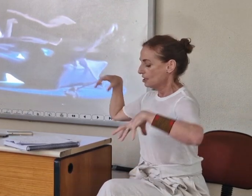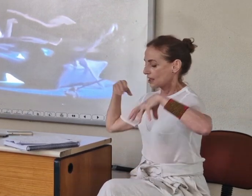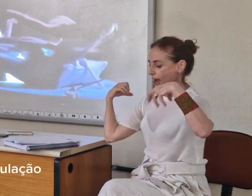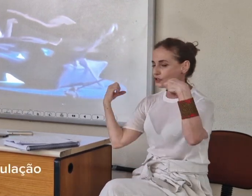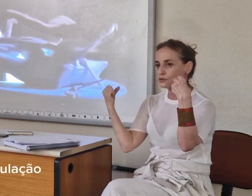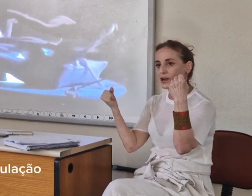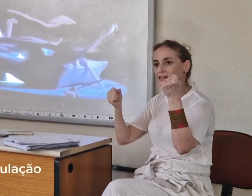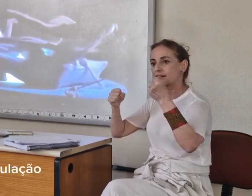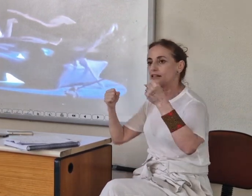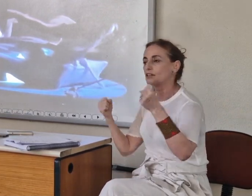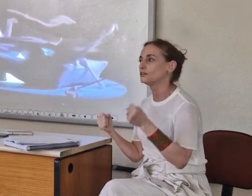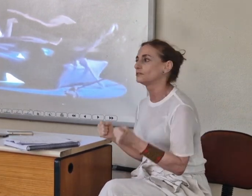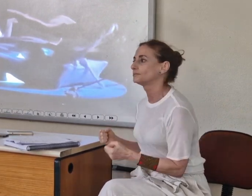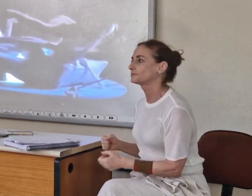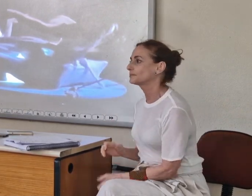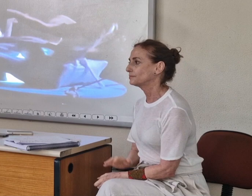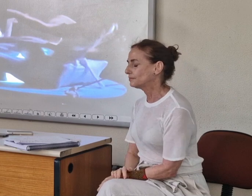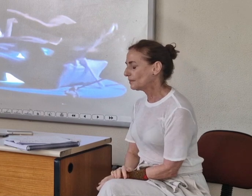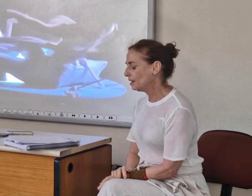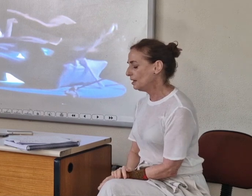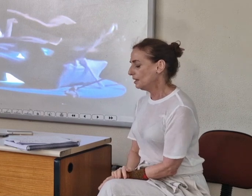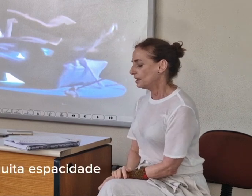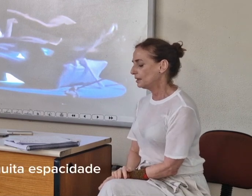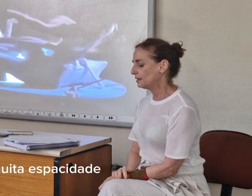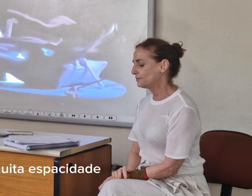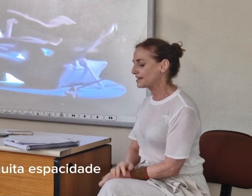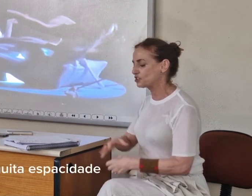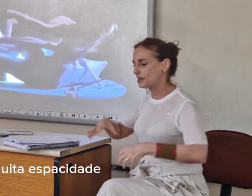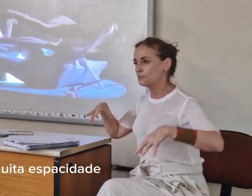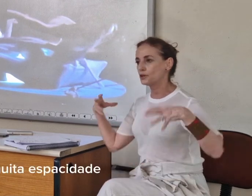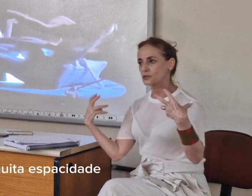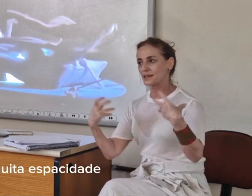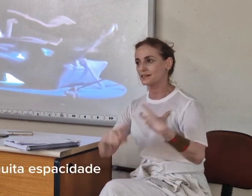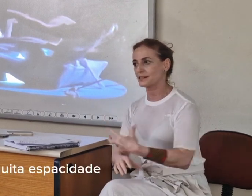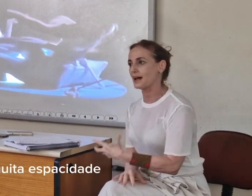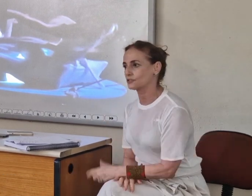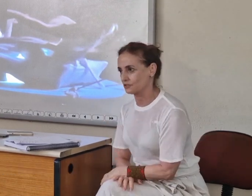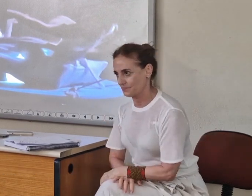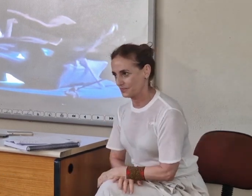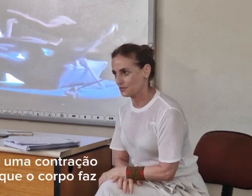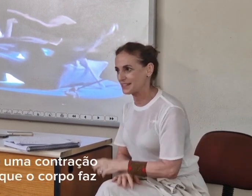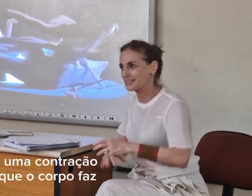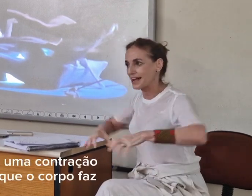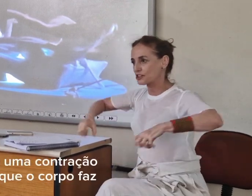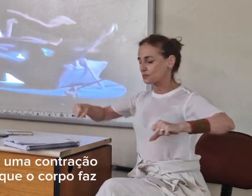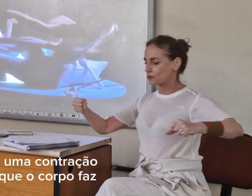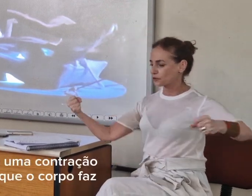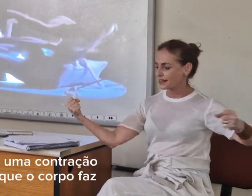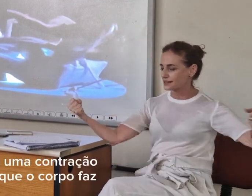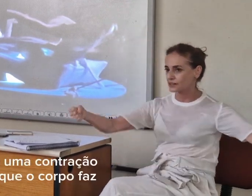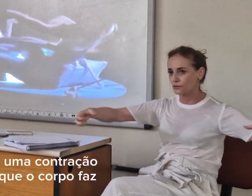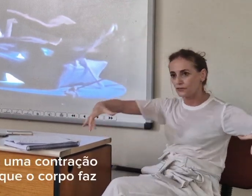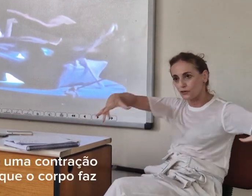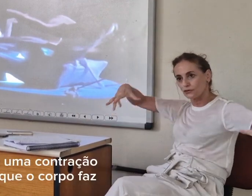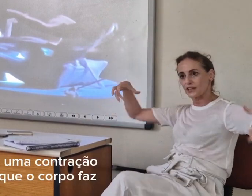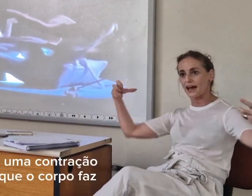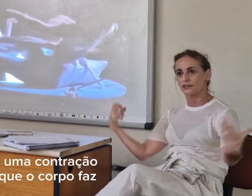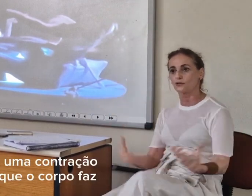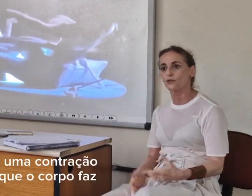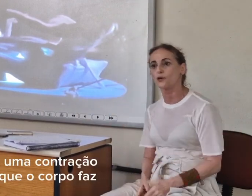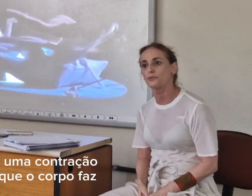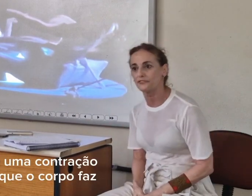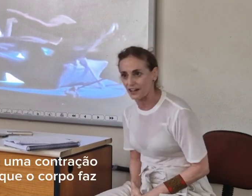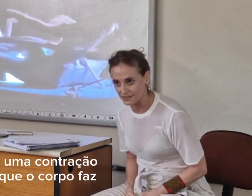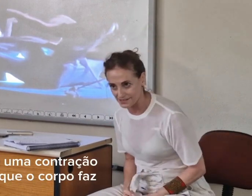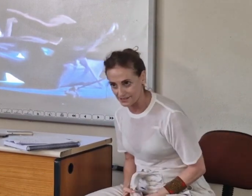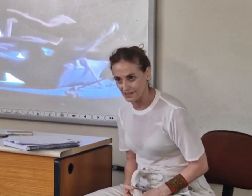de articulação. Tem uma pessoa... mas tinha muitas facilidades. Facilidade é uma contração involuntária